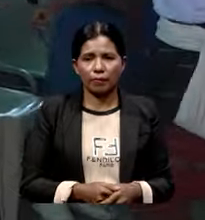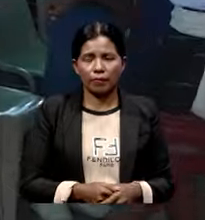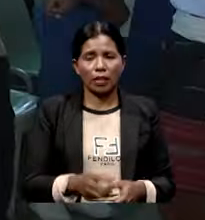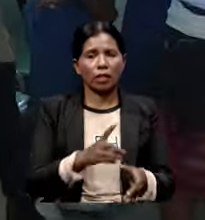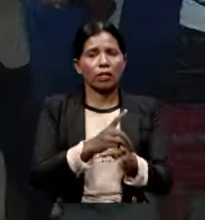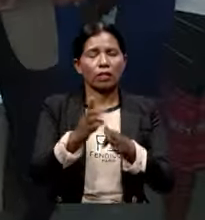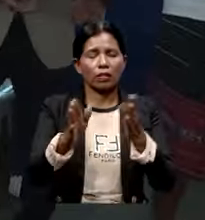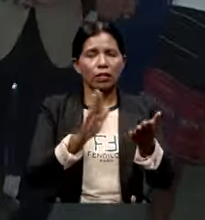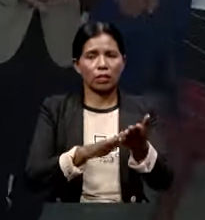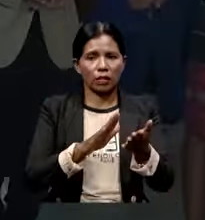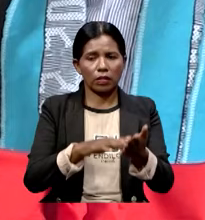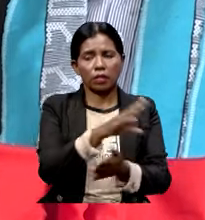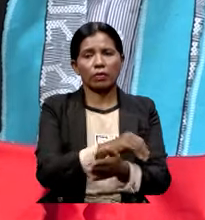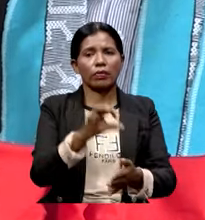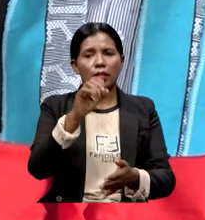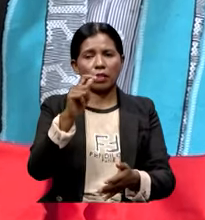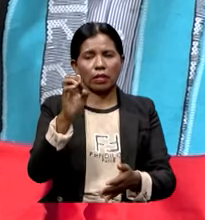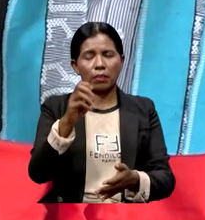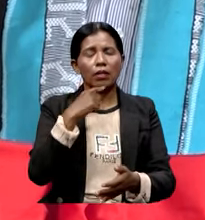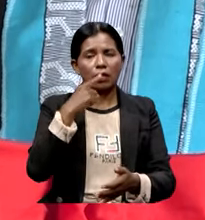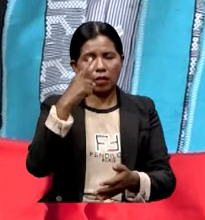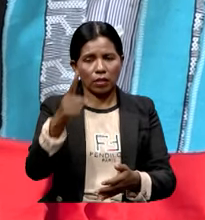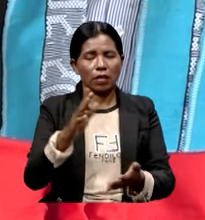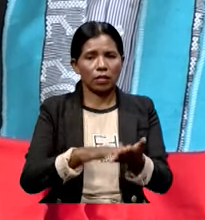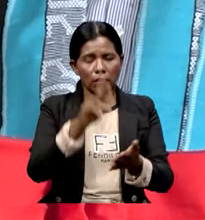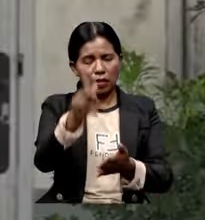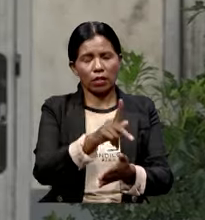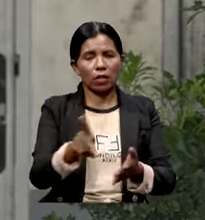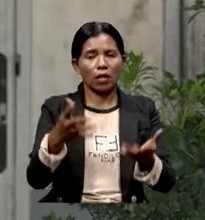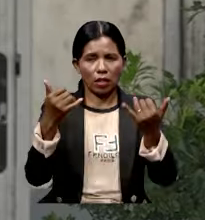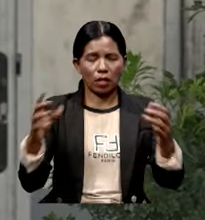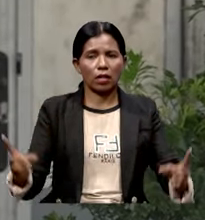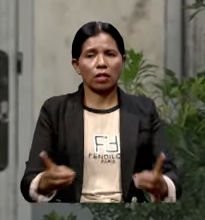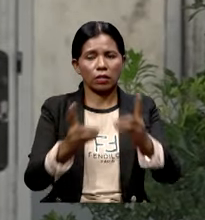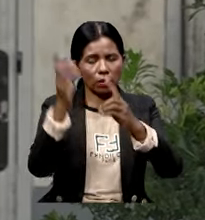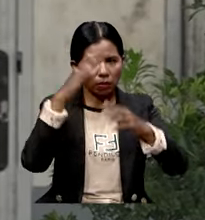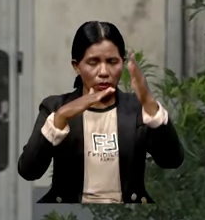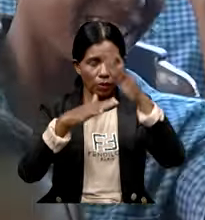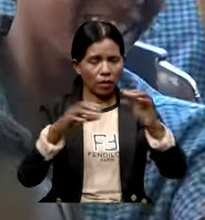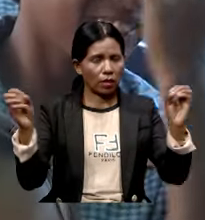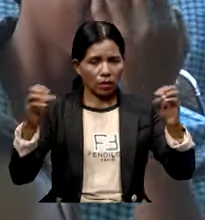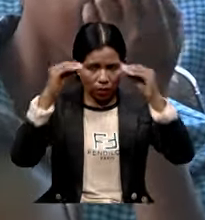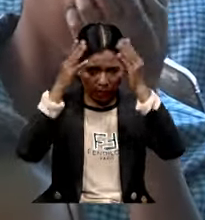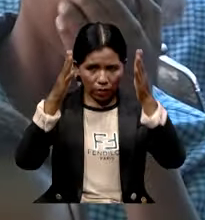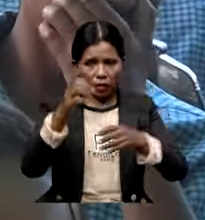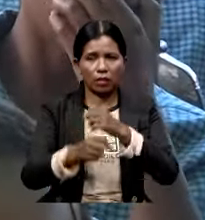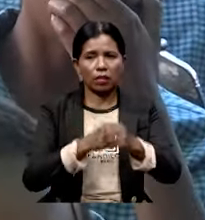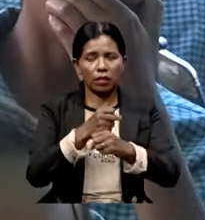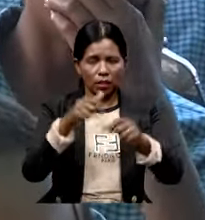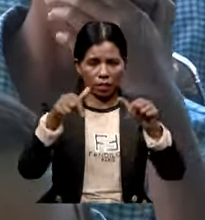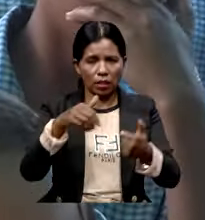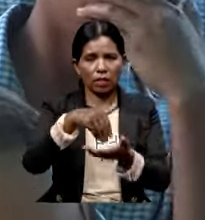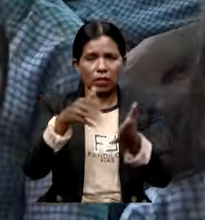Diretor Escola Nossa Senhora de Fátima Railaco Hateten, Escola Católica da Downe, enfrenta problema menos professor, no tinangne, estudante